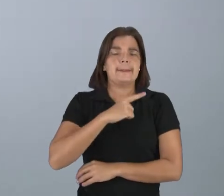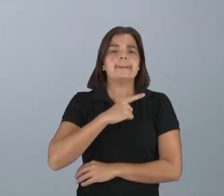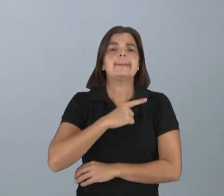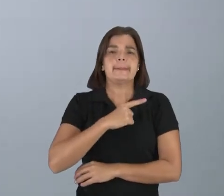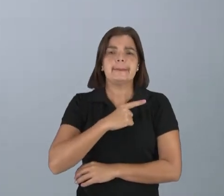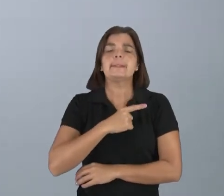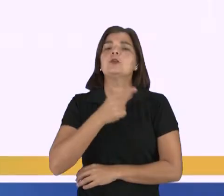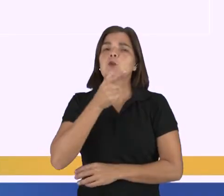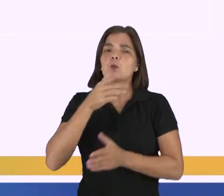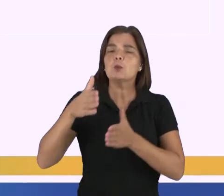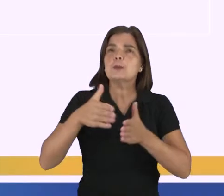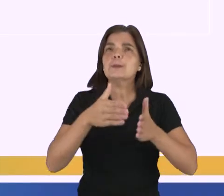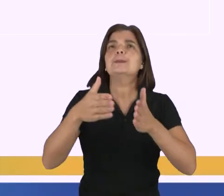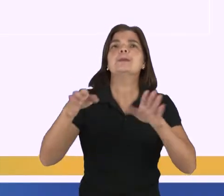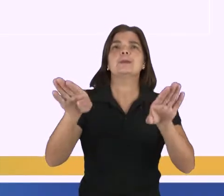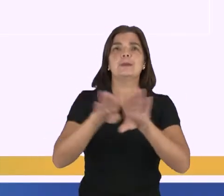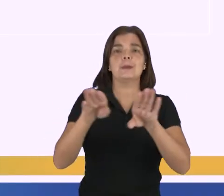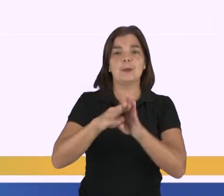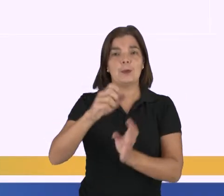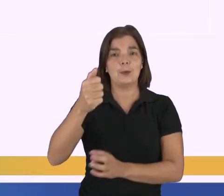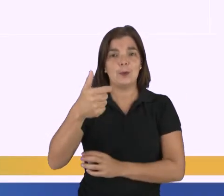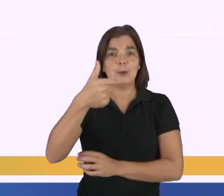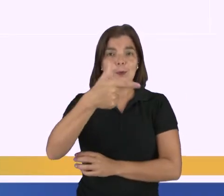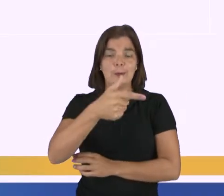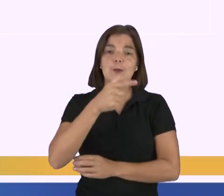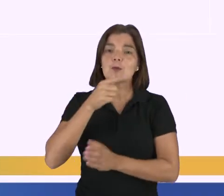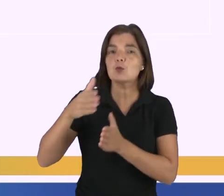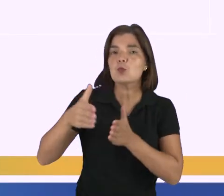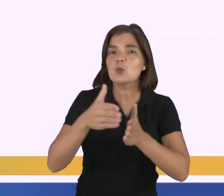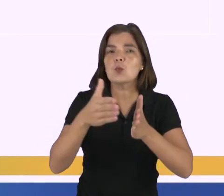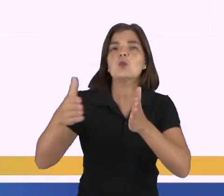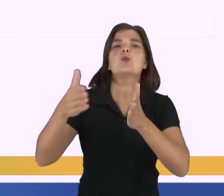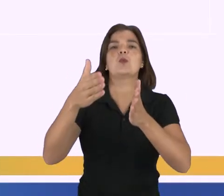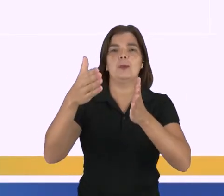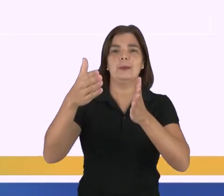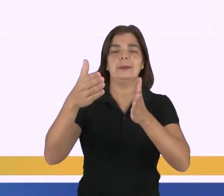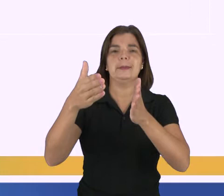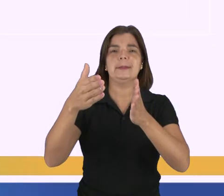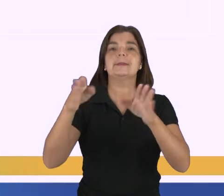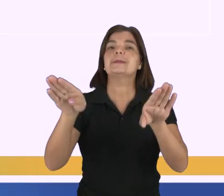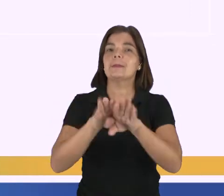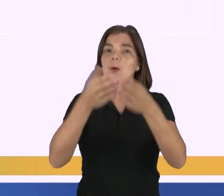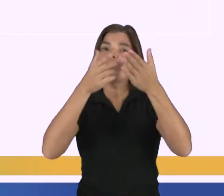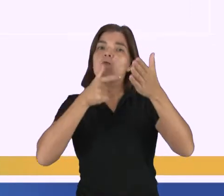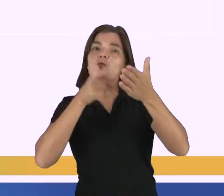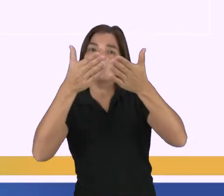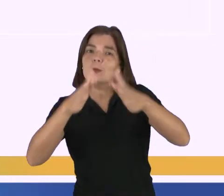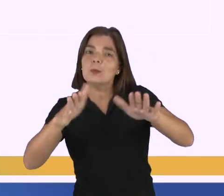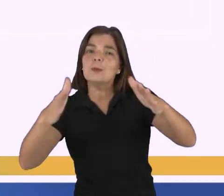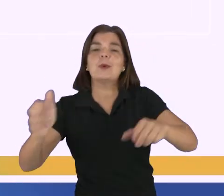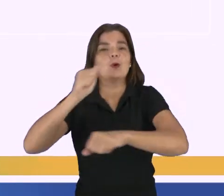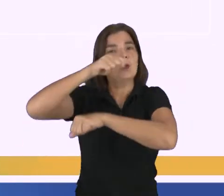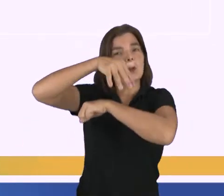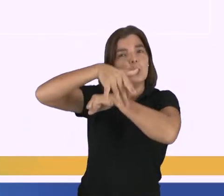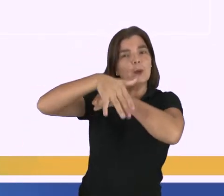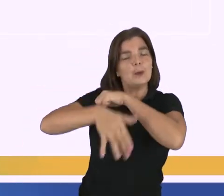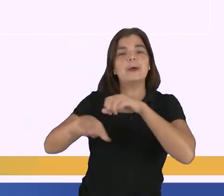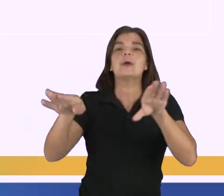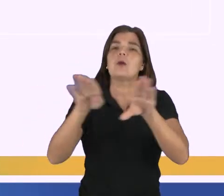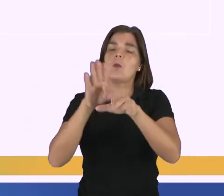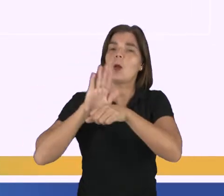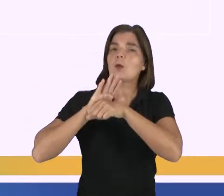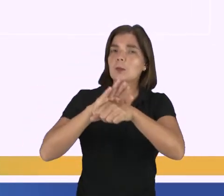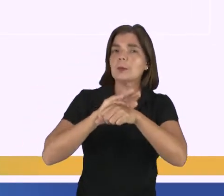redes fluviais, contando com 12 bacias hidrográficas, que servem tanto para